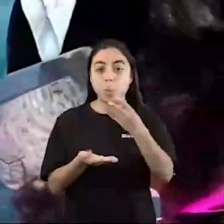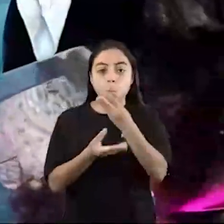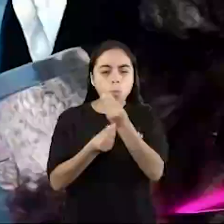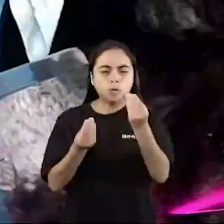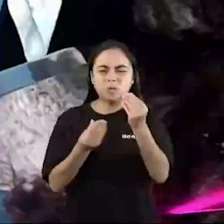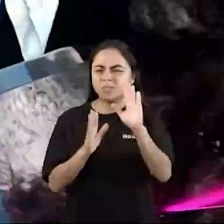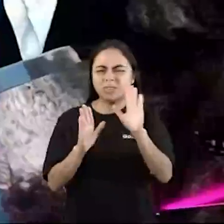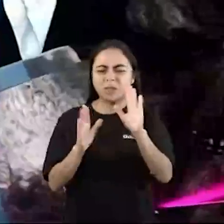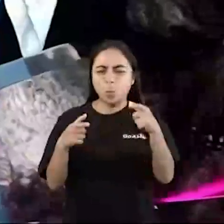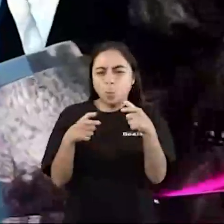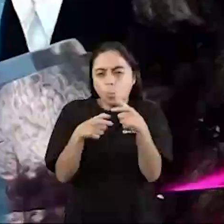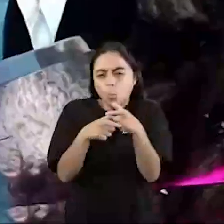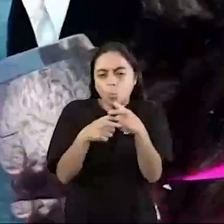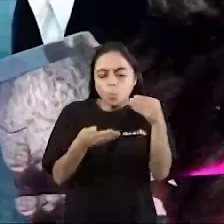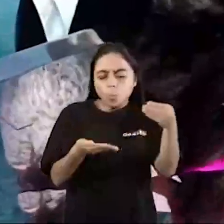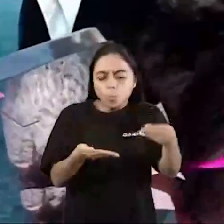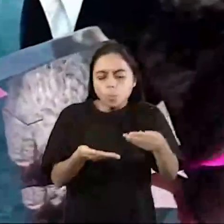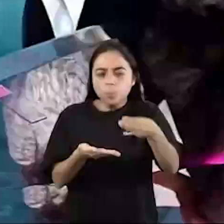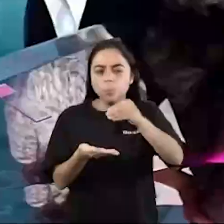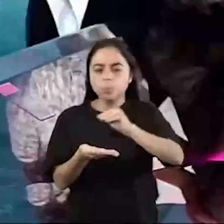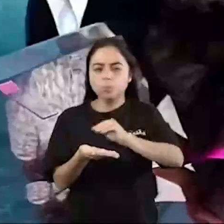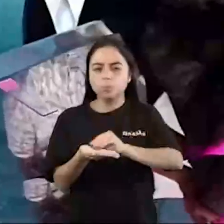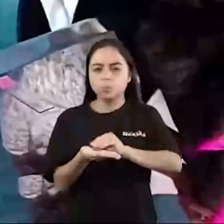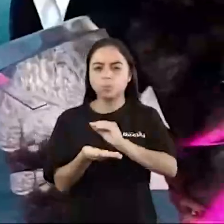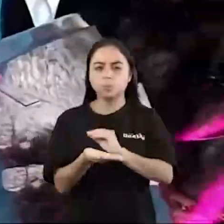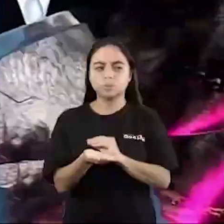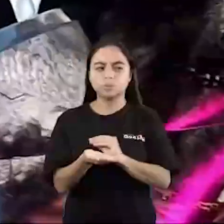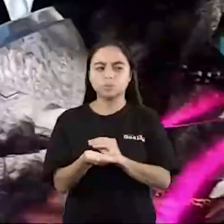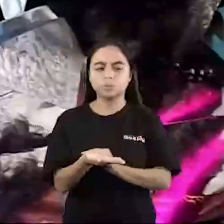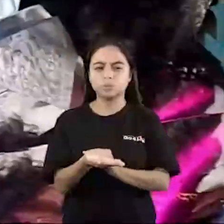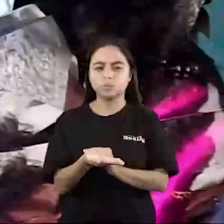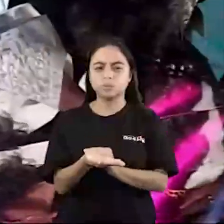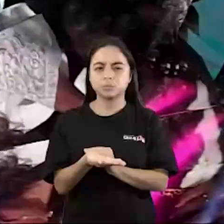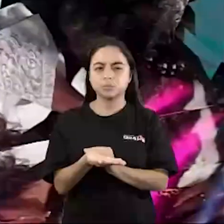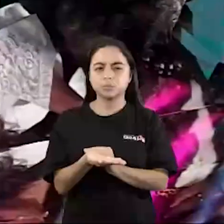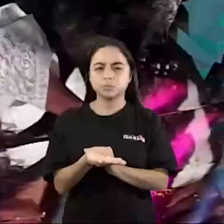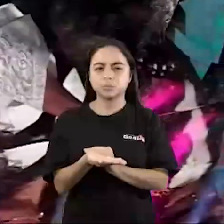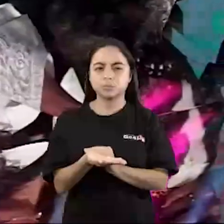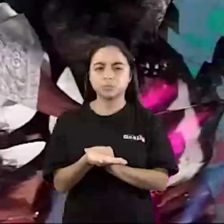muito. E aí,